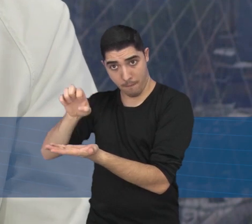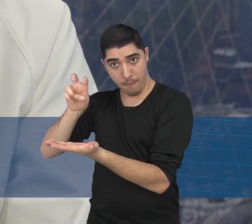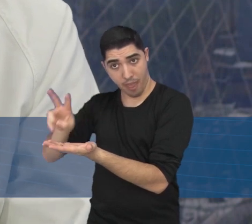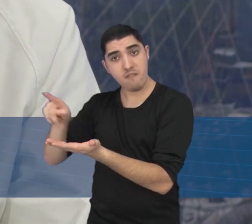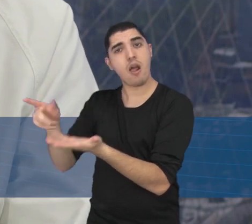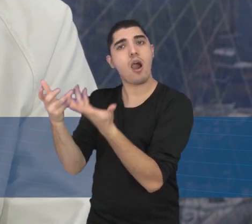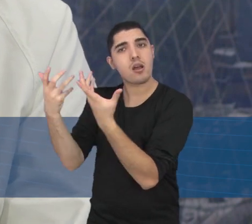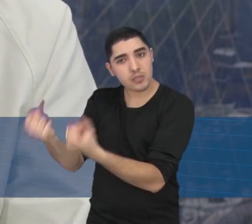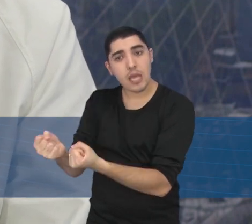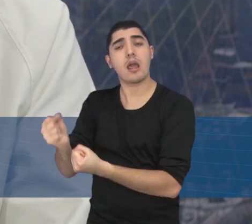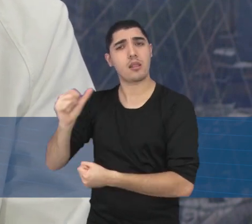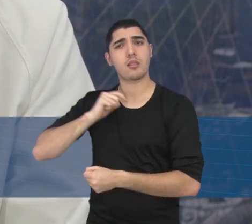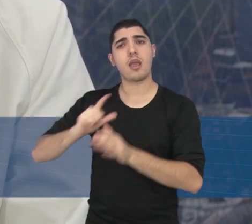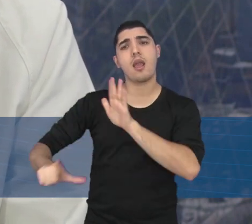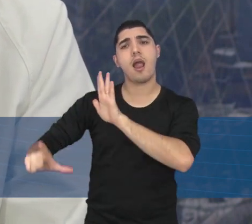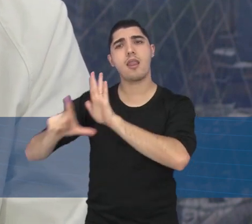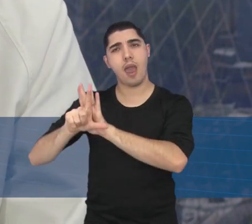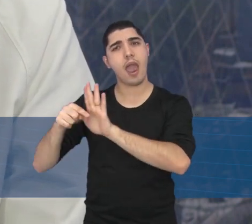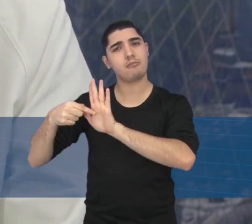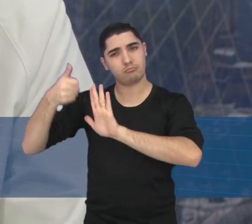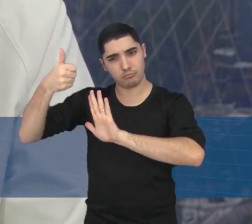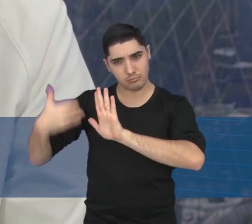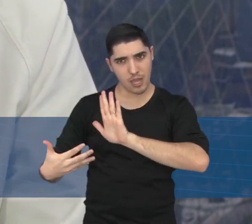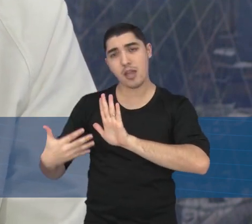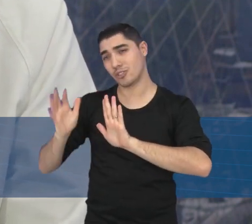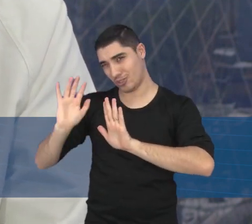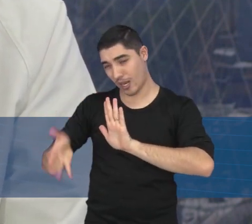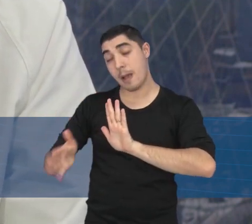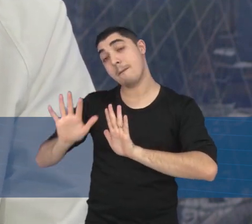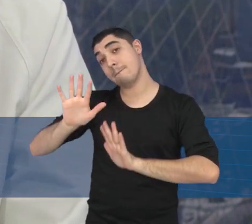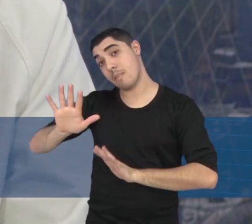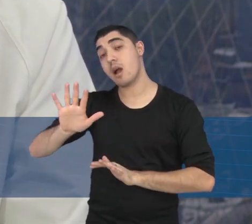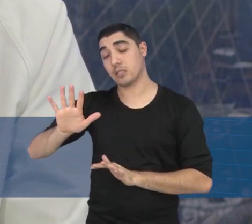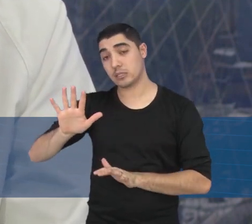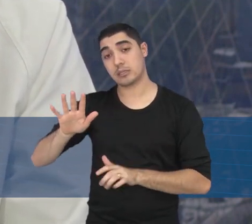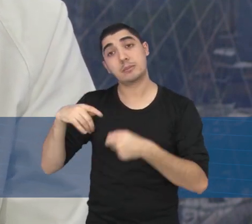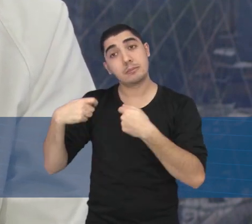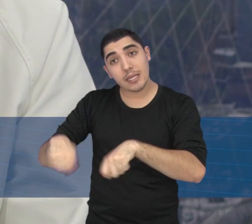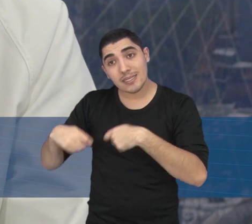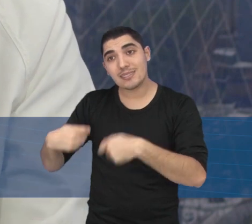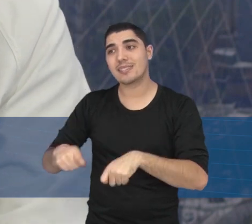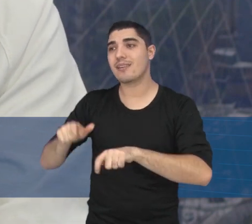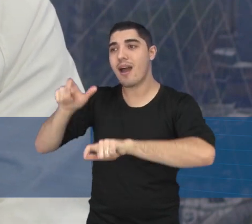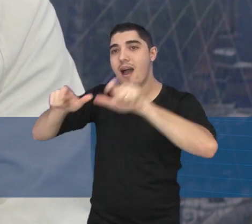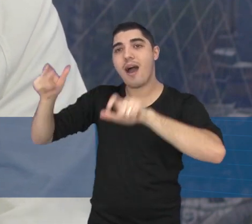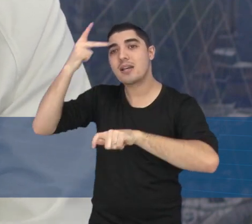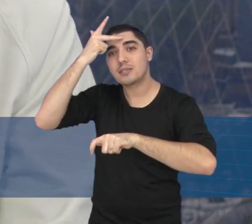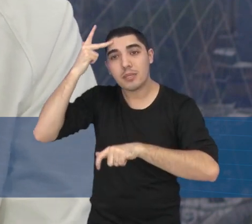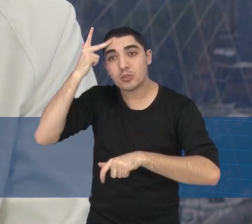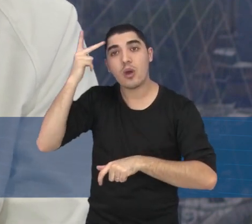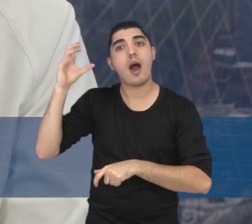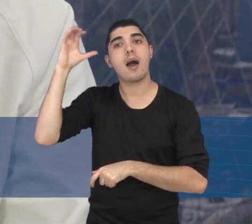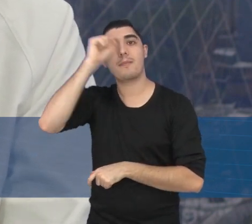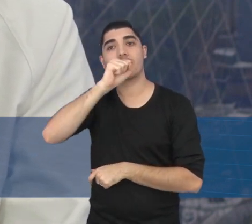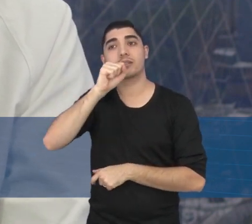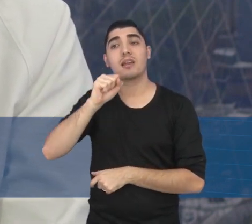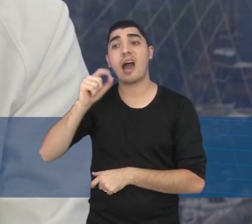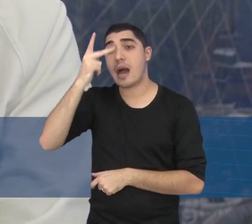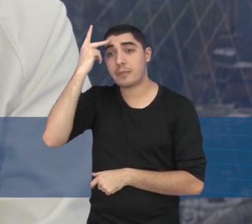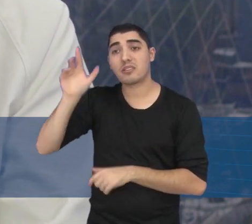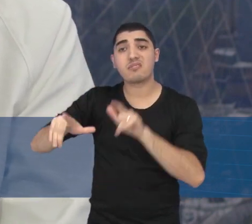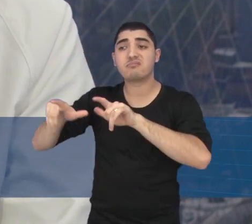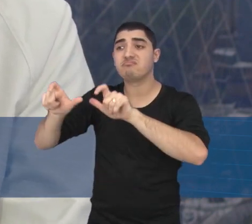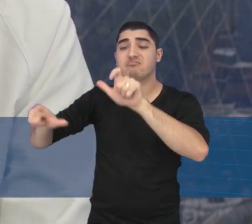geral. Existe a lei, né, na logística reversa, já está definido, mas existe também uma necessidade que a população comece a questionar isso,